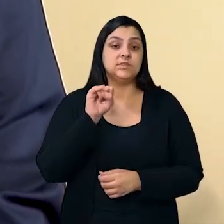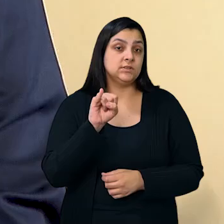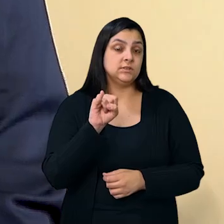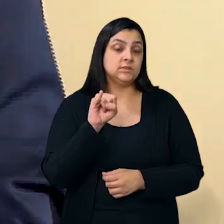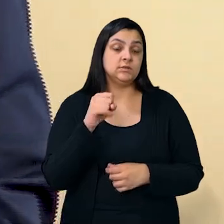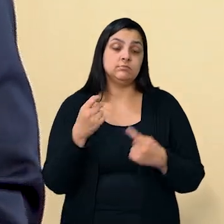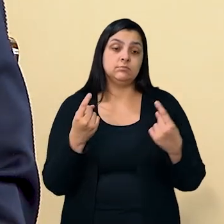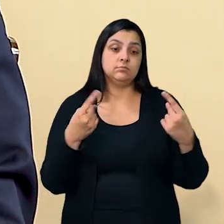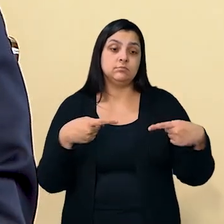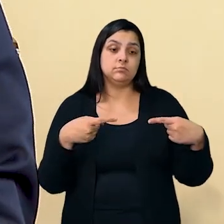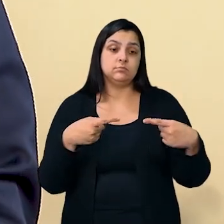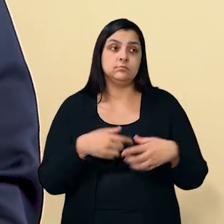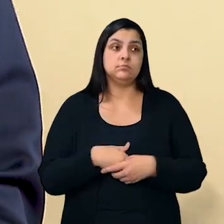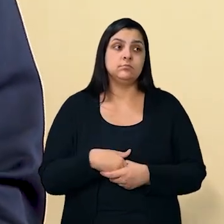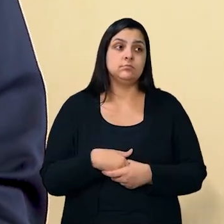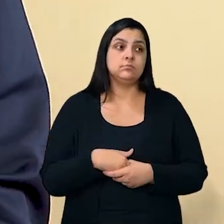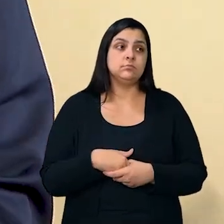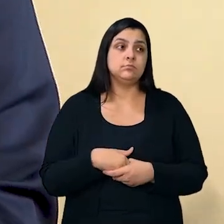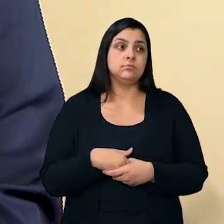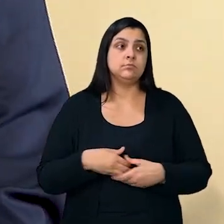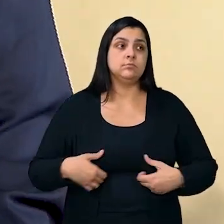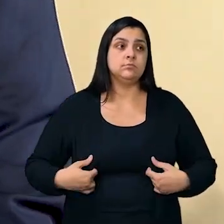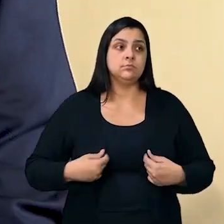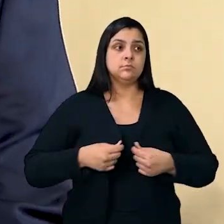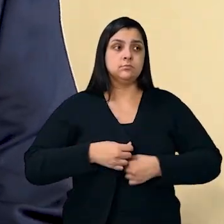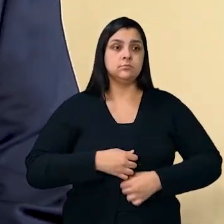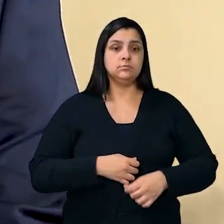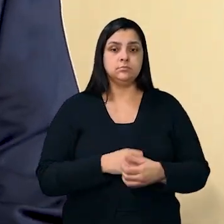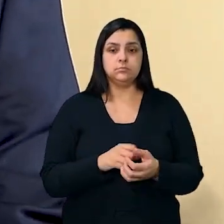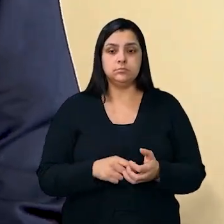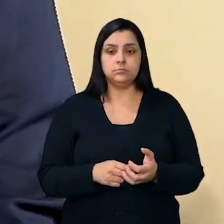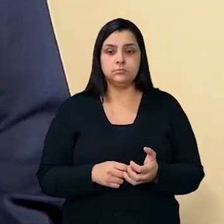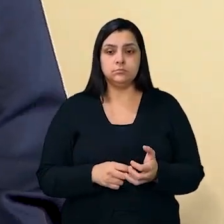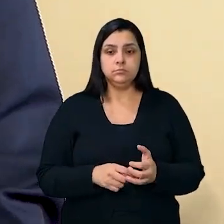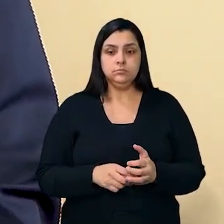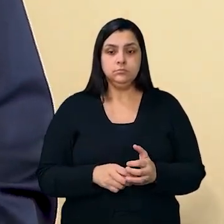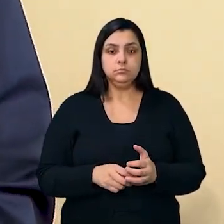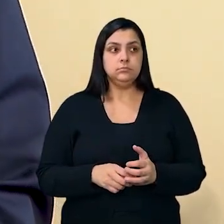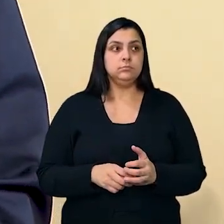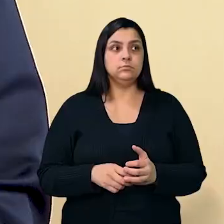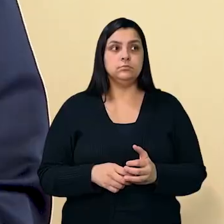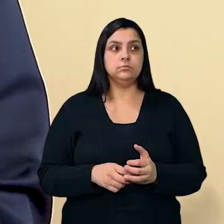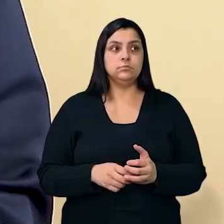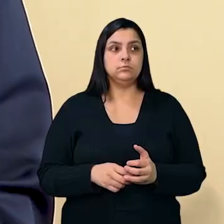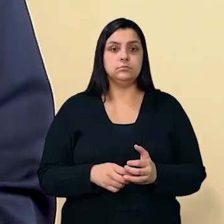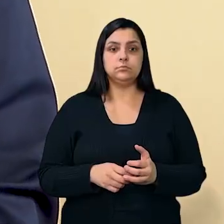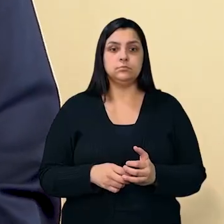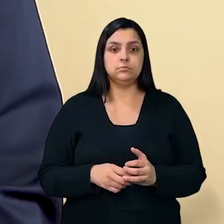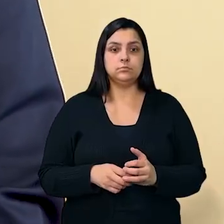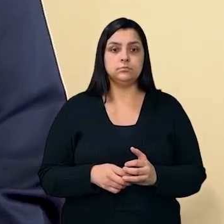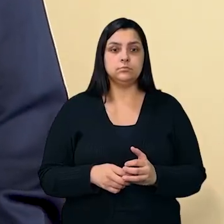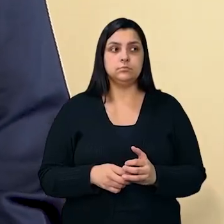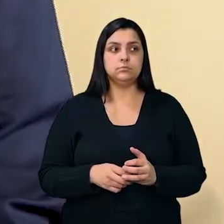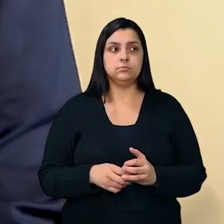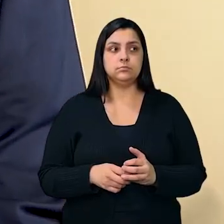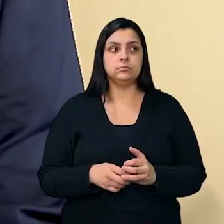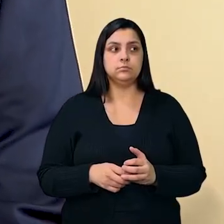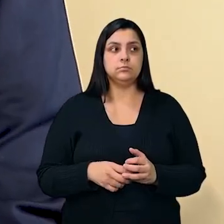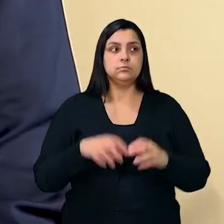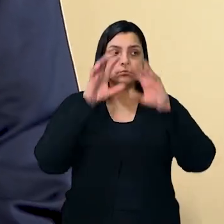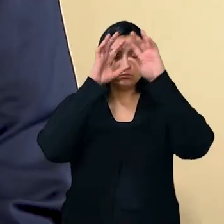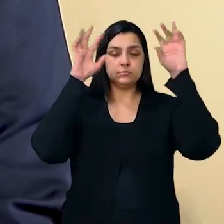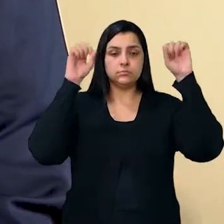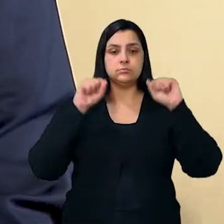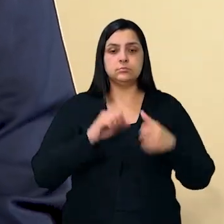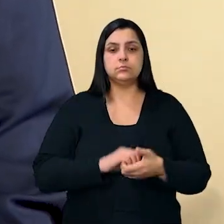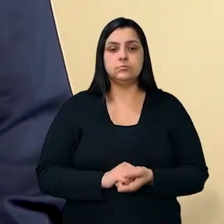de desafiar agravo de instrumento, desafiará um agravo interno para o próprio